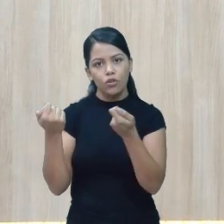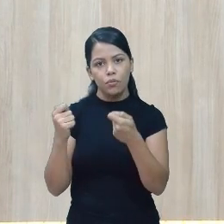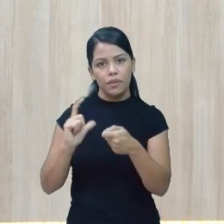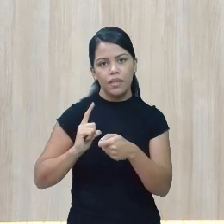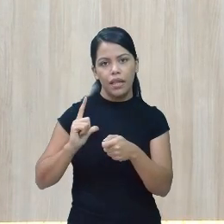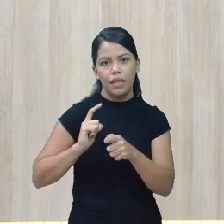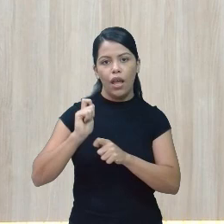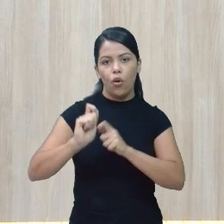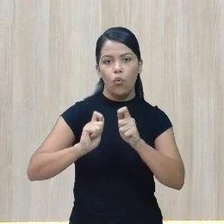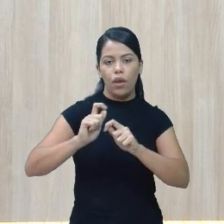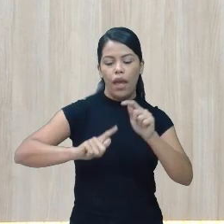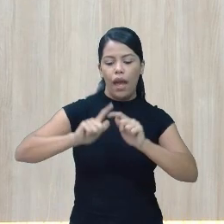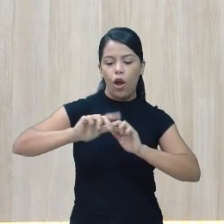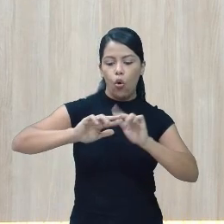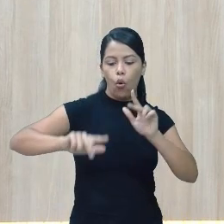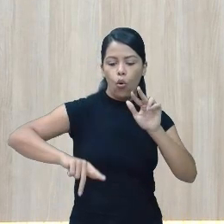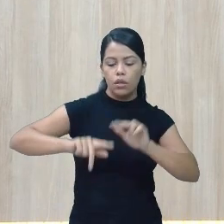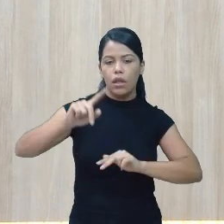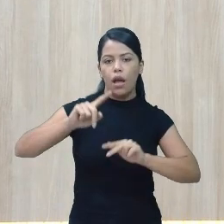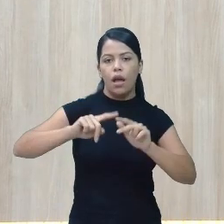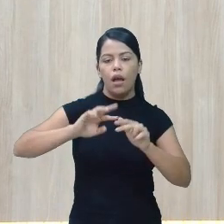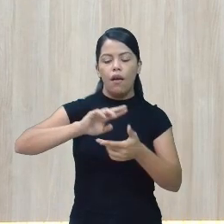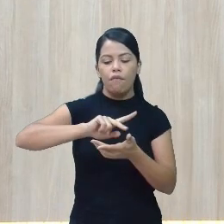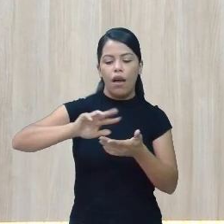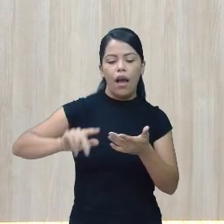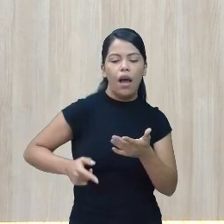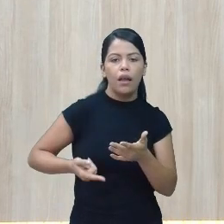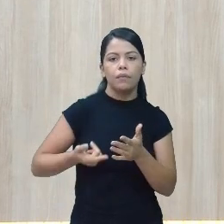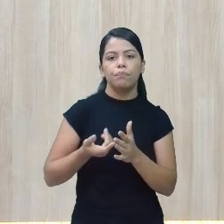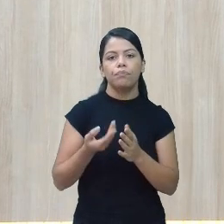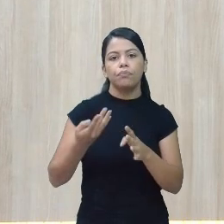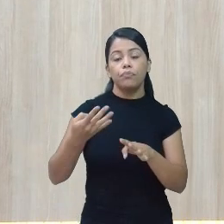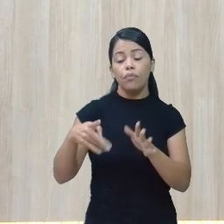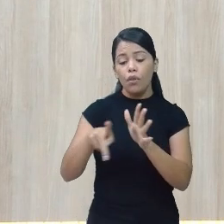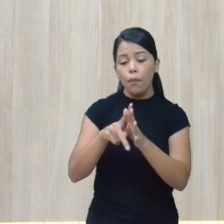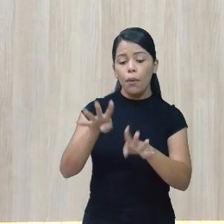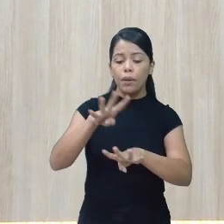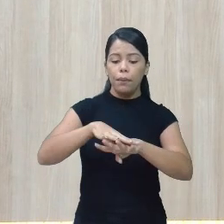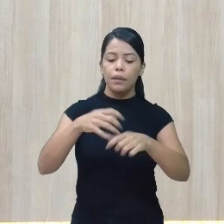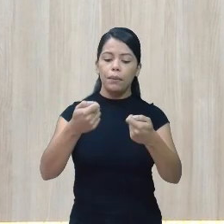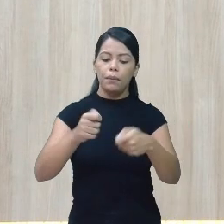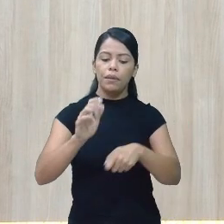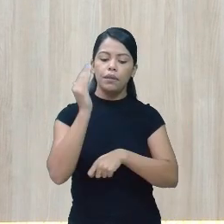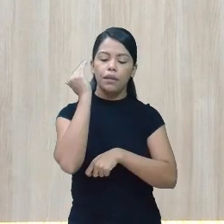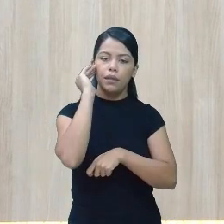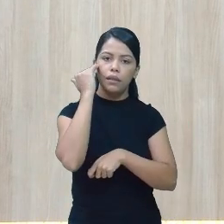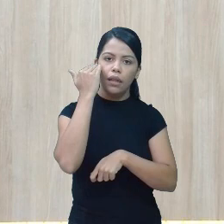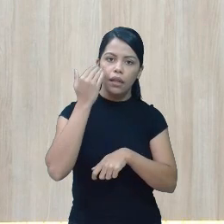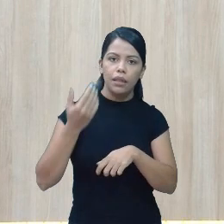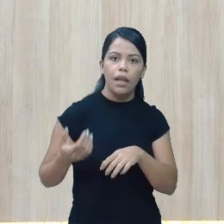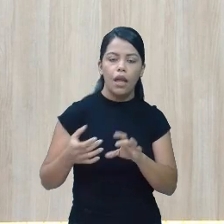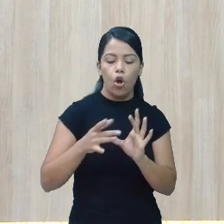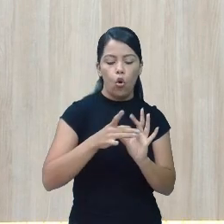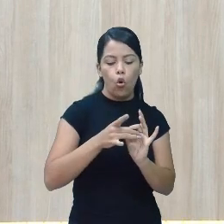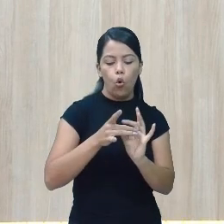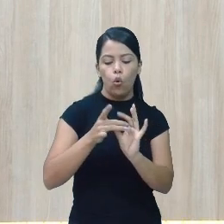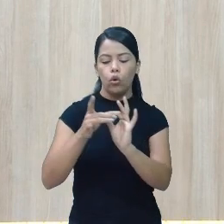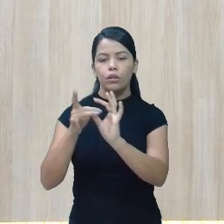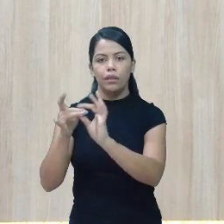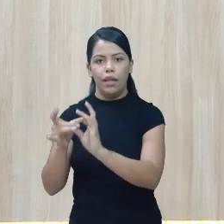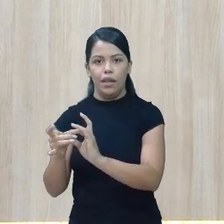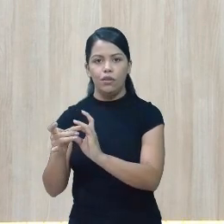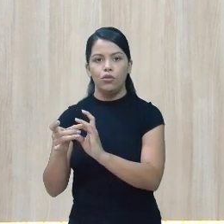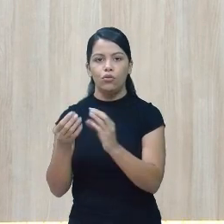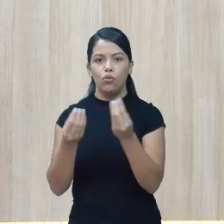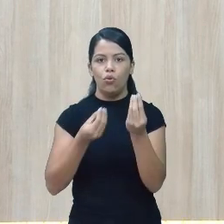técnicas matemáticas, elas precisam, né, que você compreenda o contexto em que elas estão, simplesmente porque a matemática ela nos ajuda a